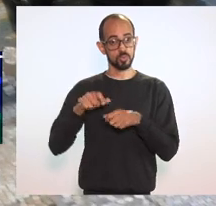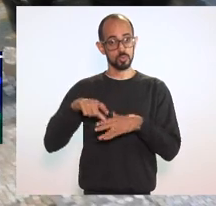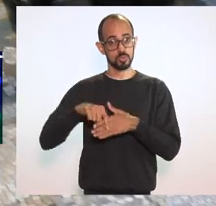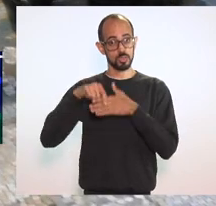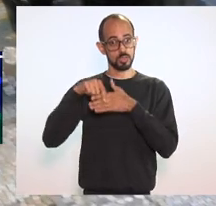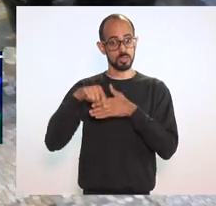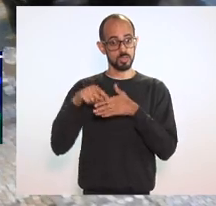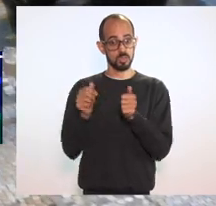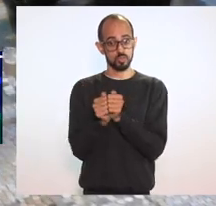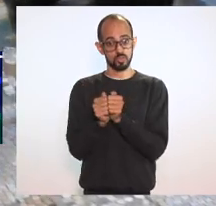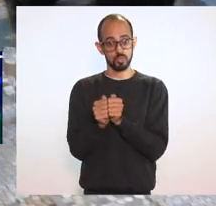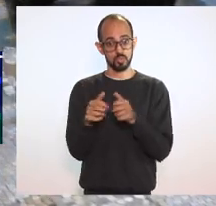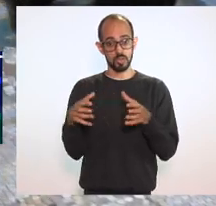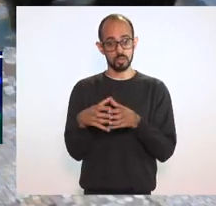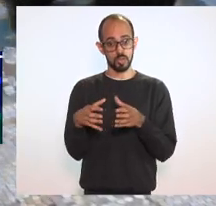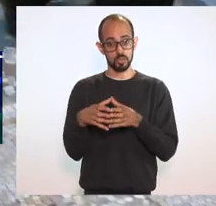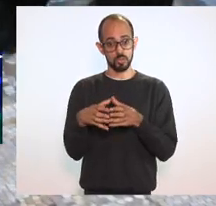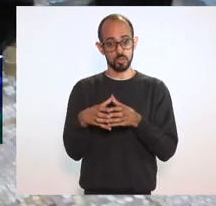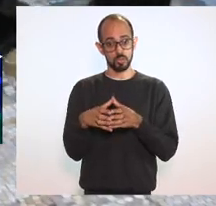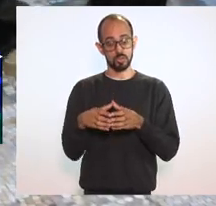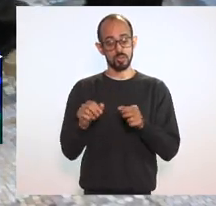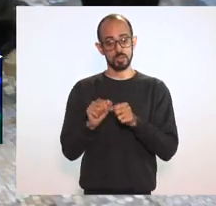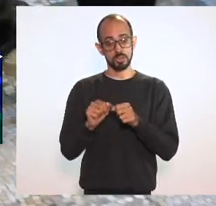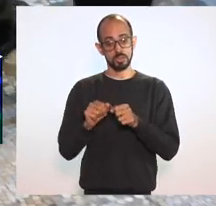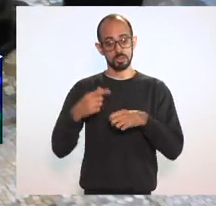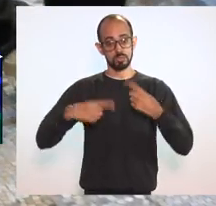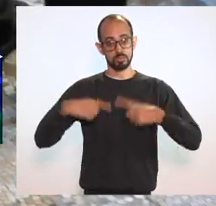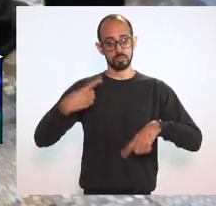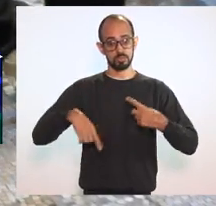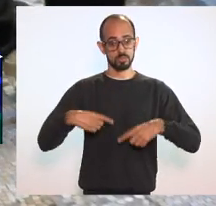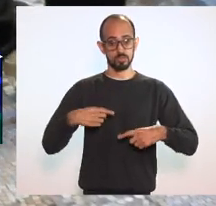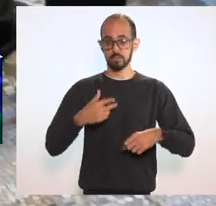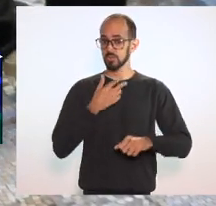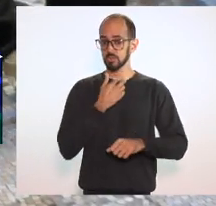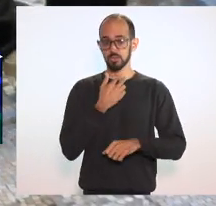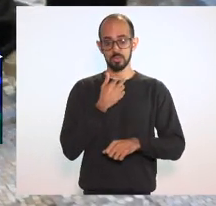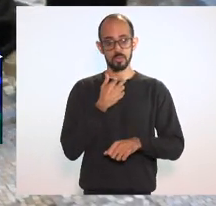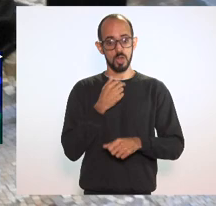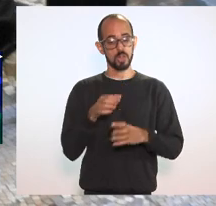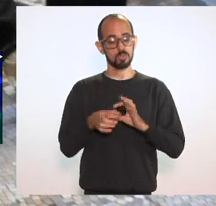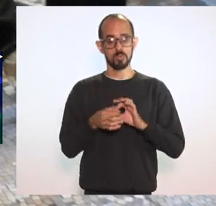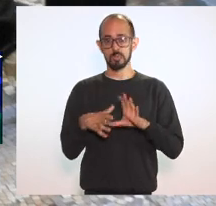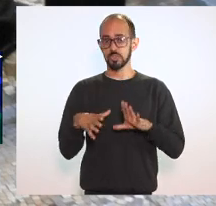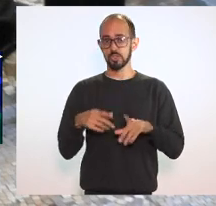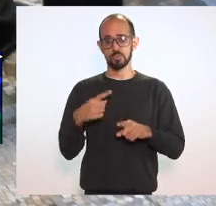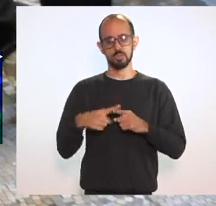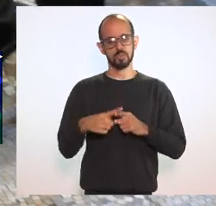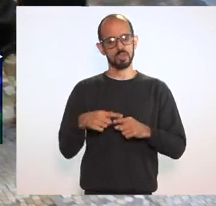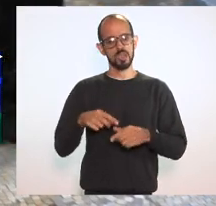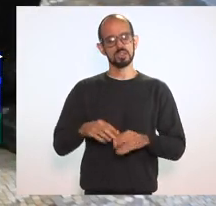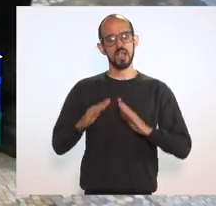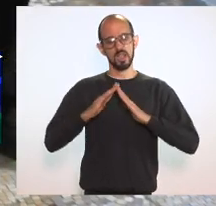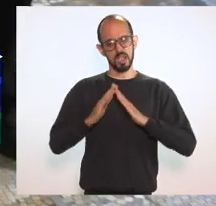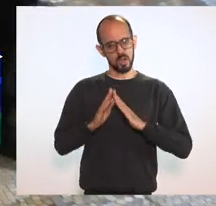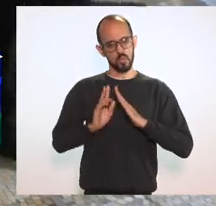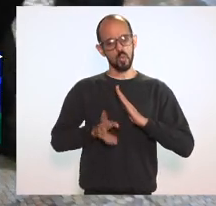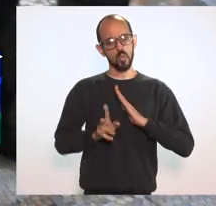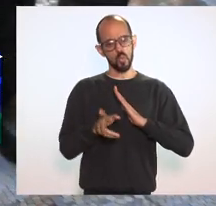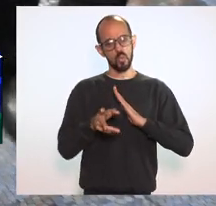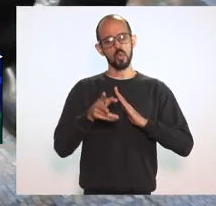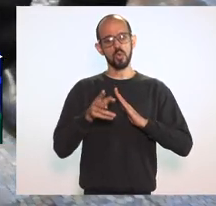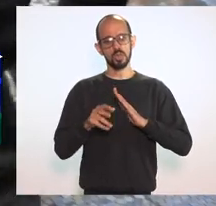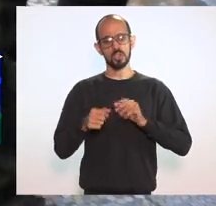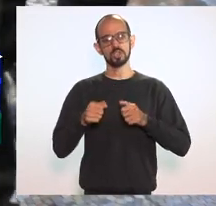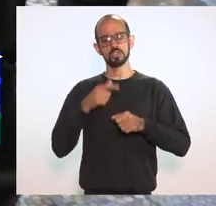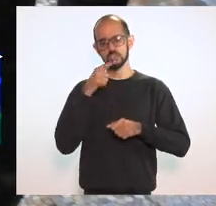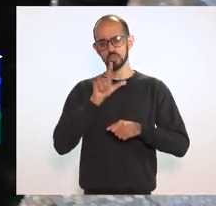vem polemizando vem politizando e não podemos permitir que essa casa se Manteve em pé e combateu a poderia durante todo esse tempo